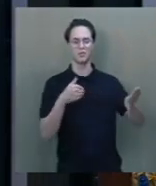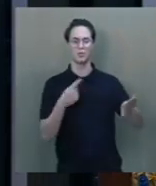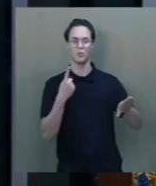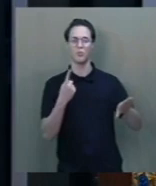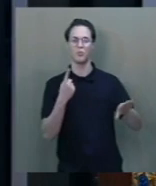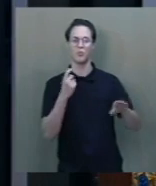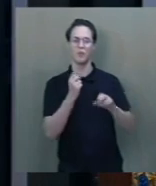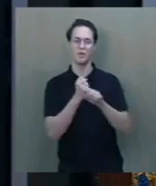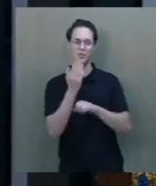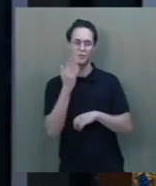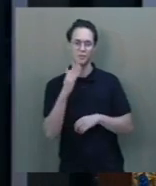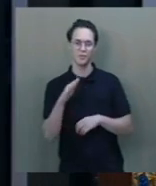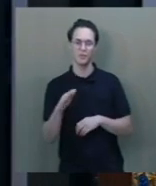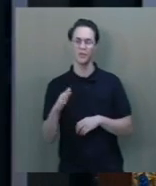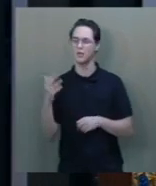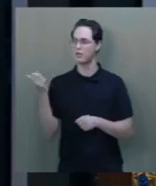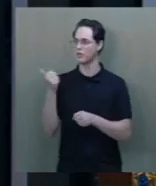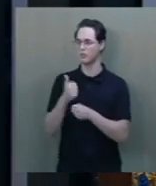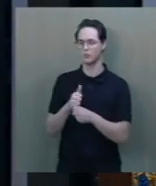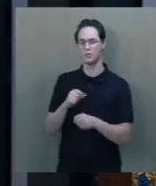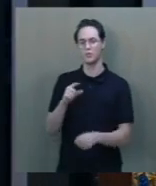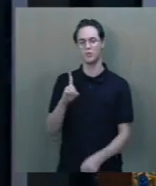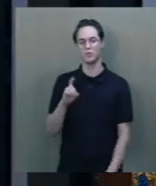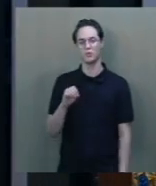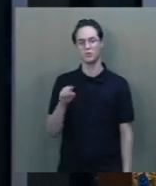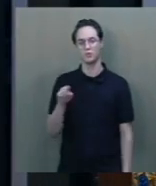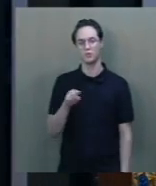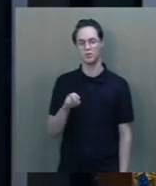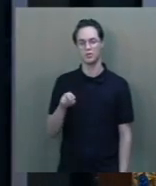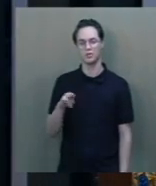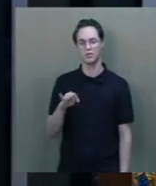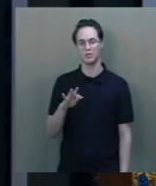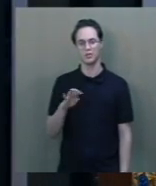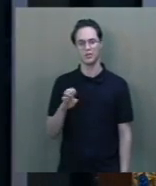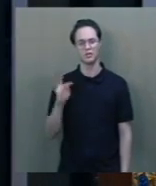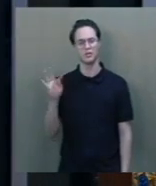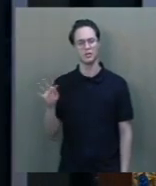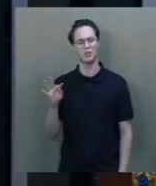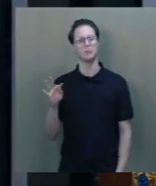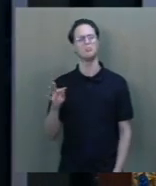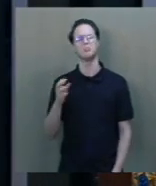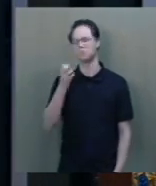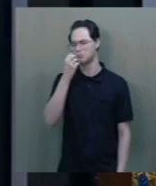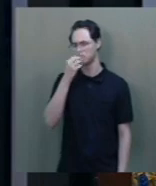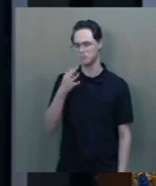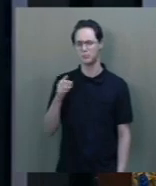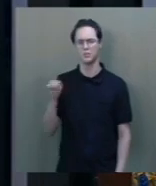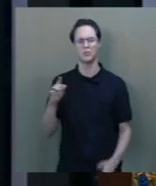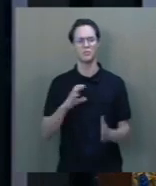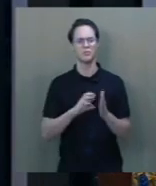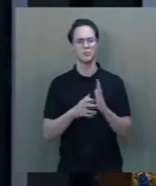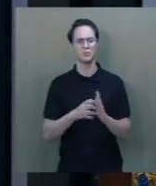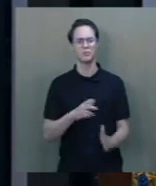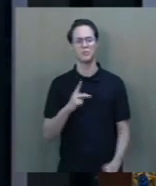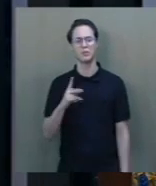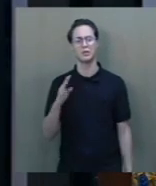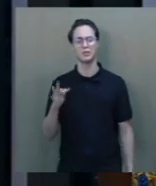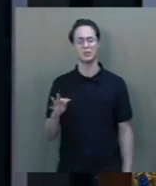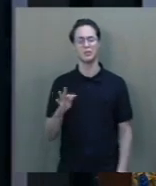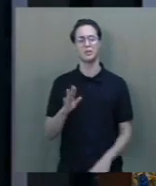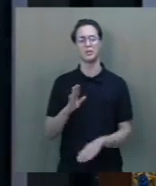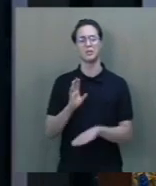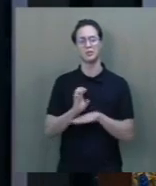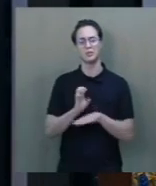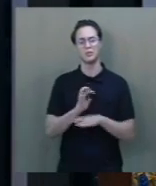lugar senador Donizete Nogueira do Estado de Tocantins, brilhante senador da República do Partido dos Trabalhadores do Tocantins,